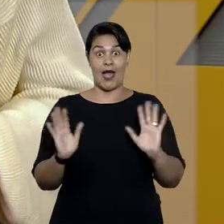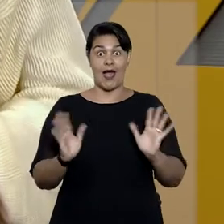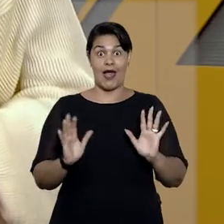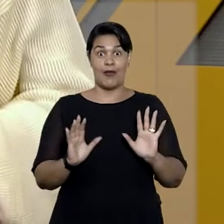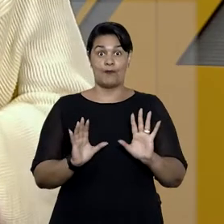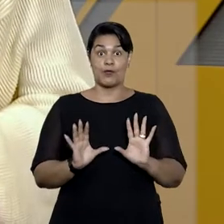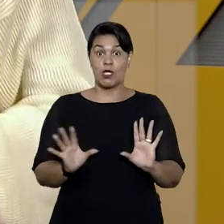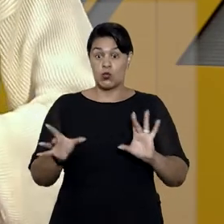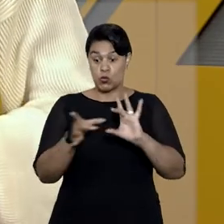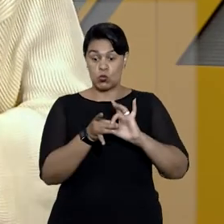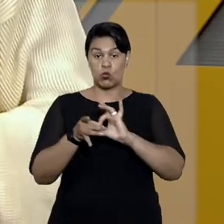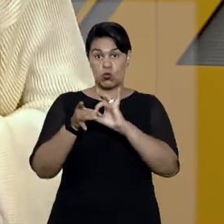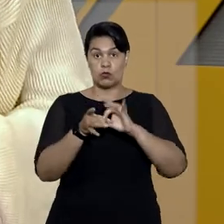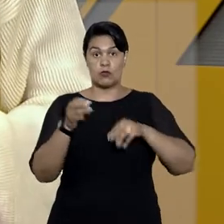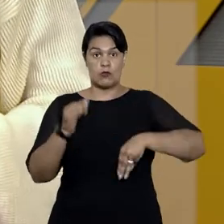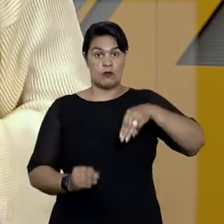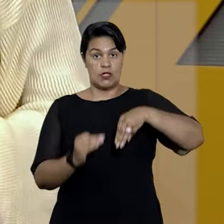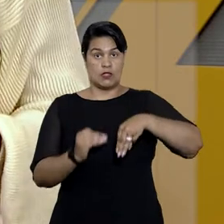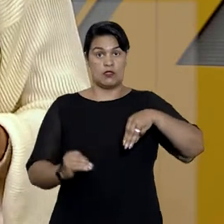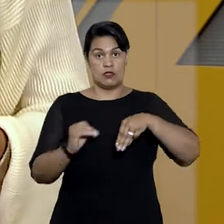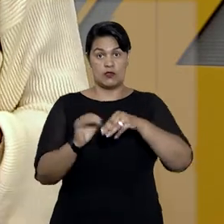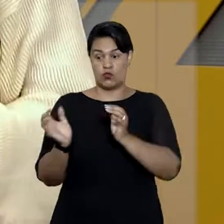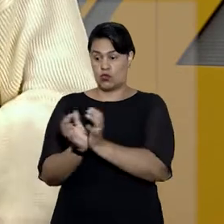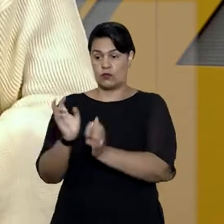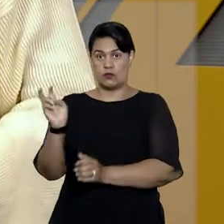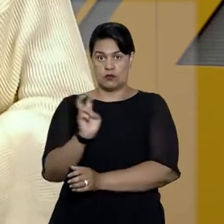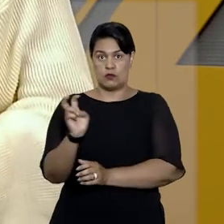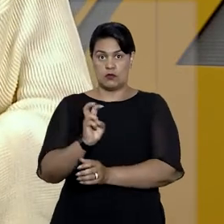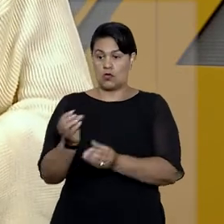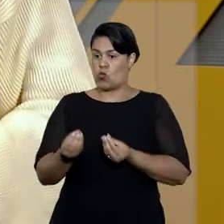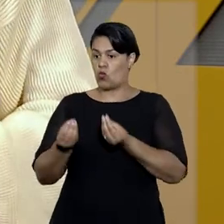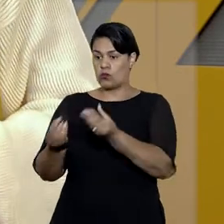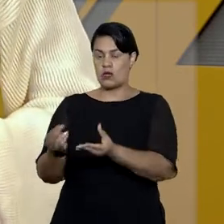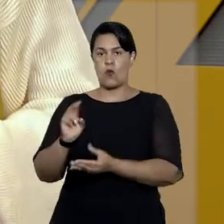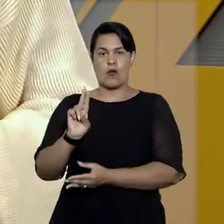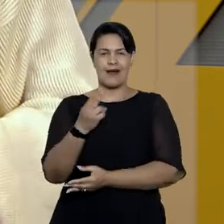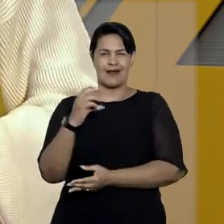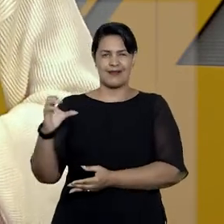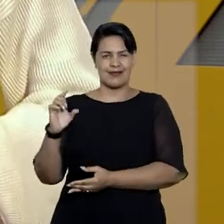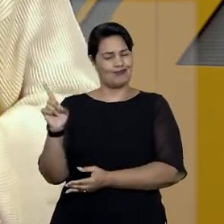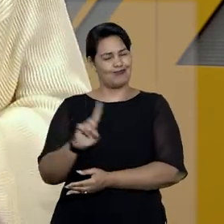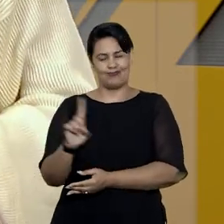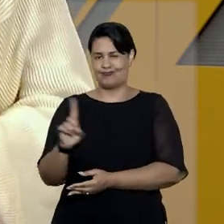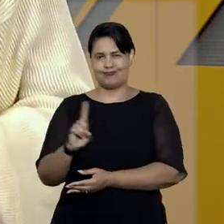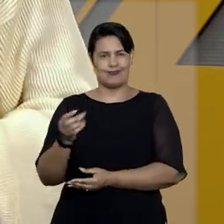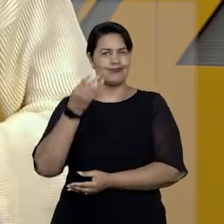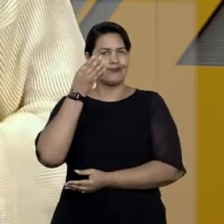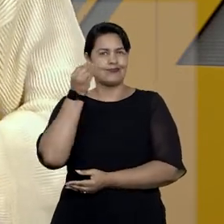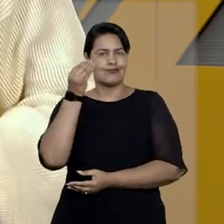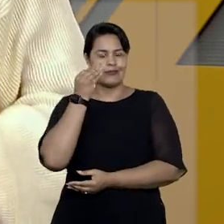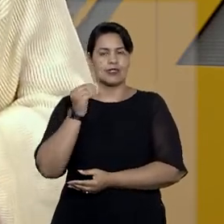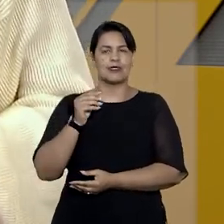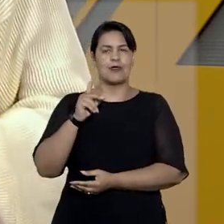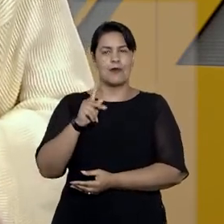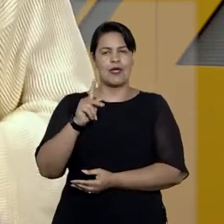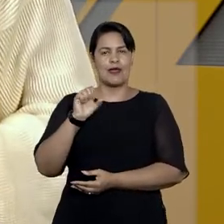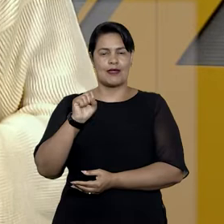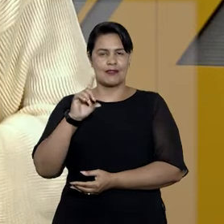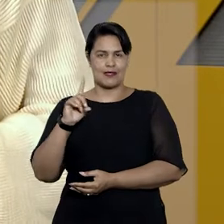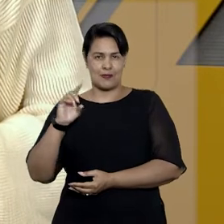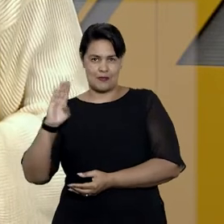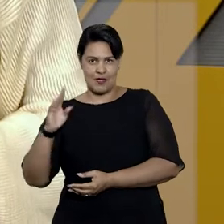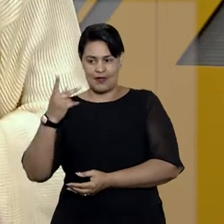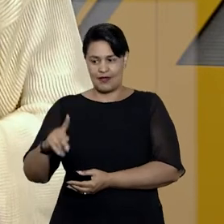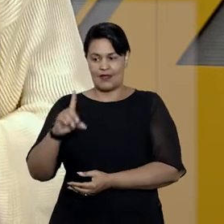Olá, por unanimidade, os ministros da quinta turma não concederam habeas corpus ao senador Isauci Lucas, do PSDB do